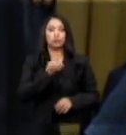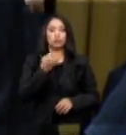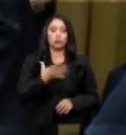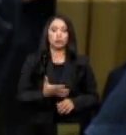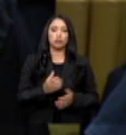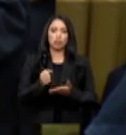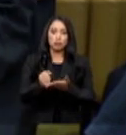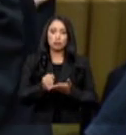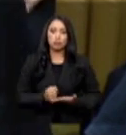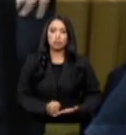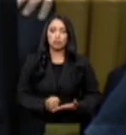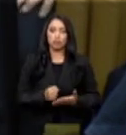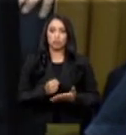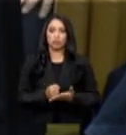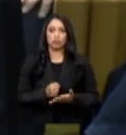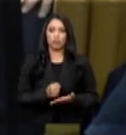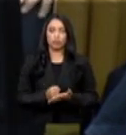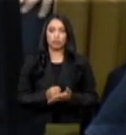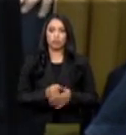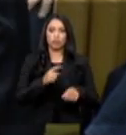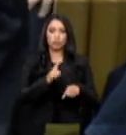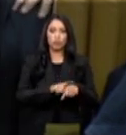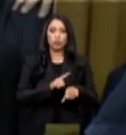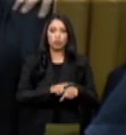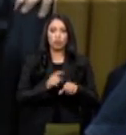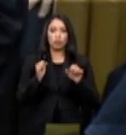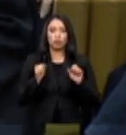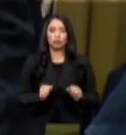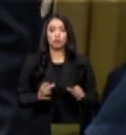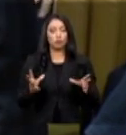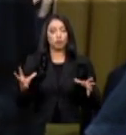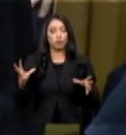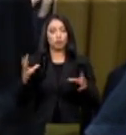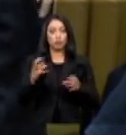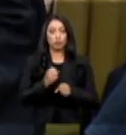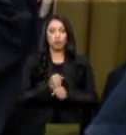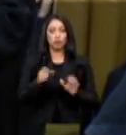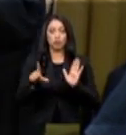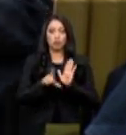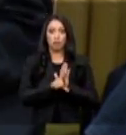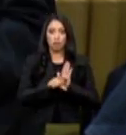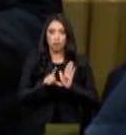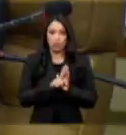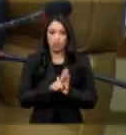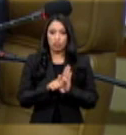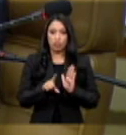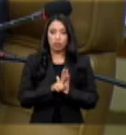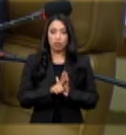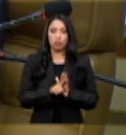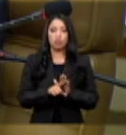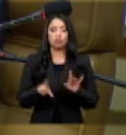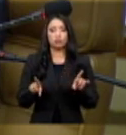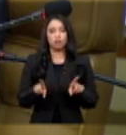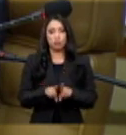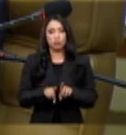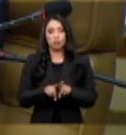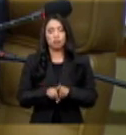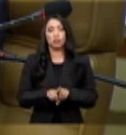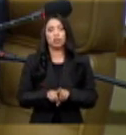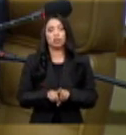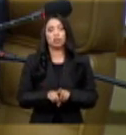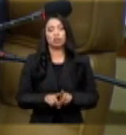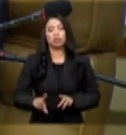vossas excelências, na medida do tempo possível, concluindo que a Lei 13.448, além de constitucional, é um